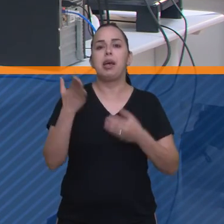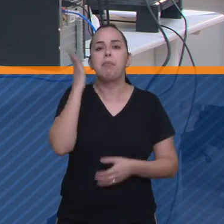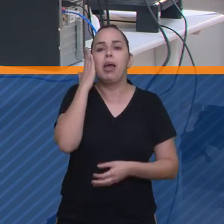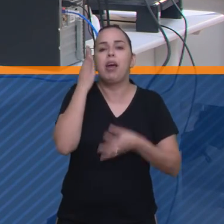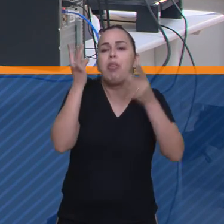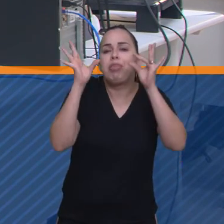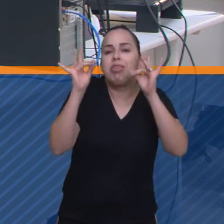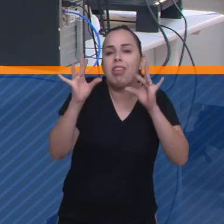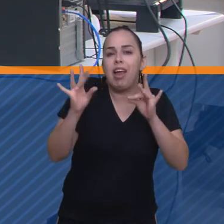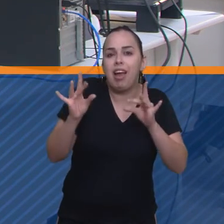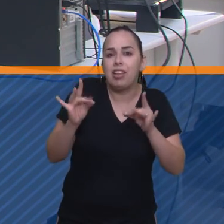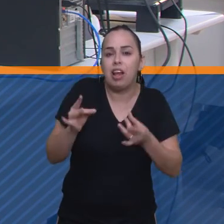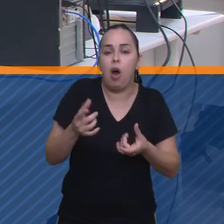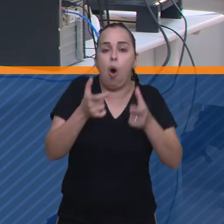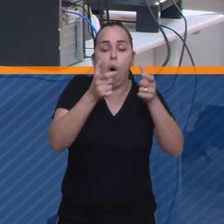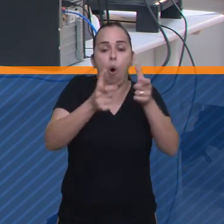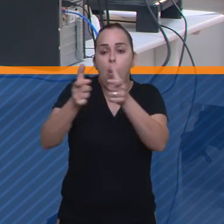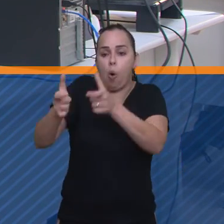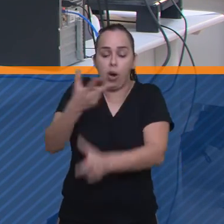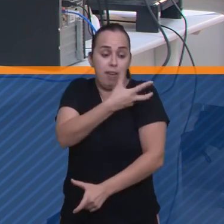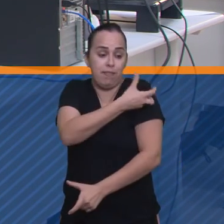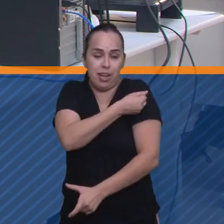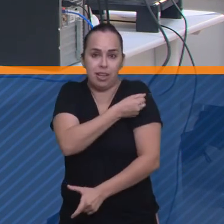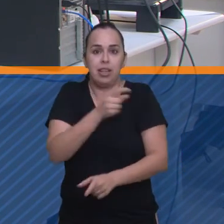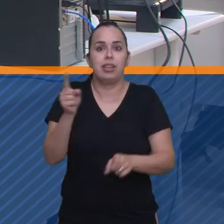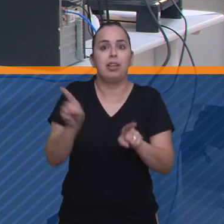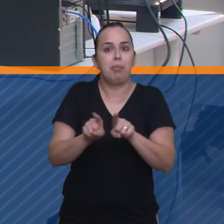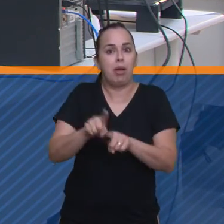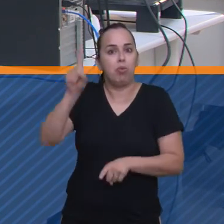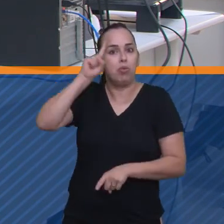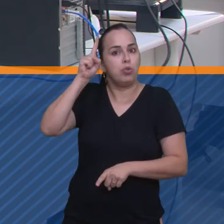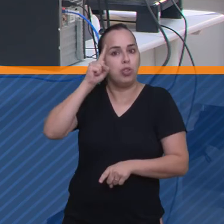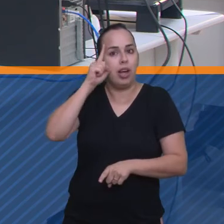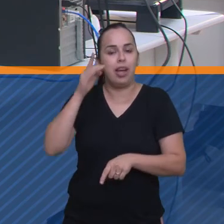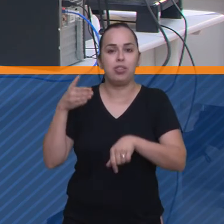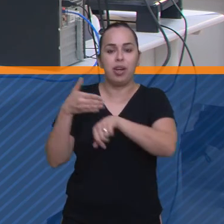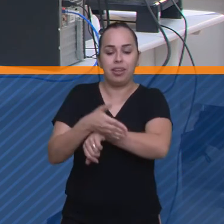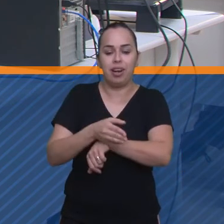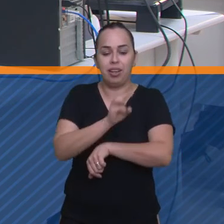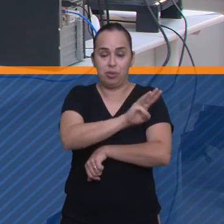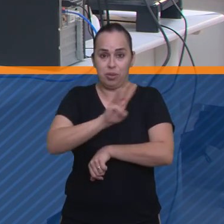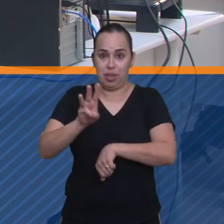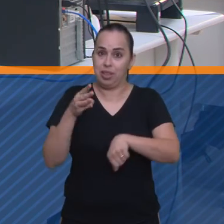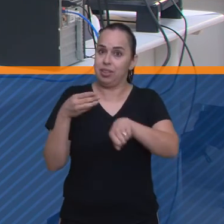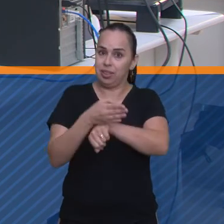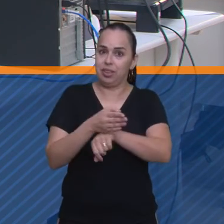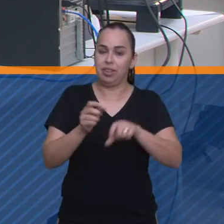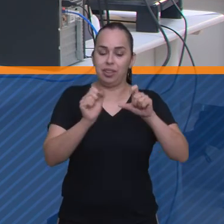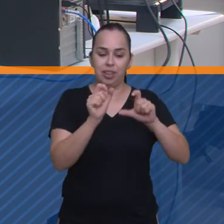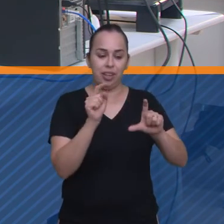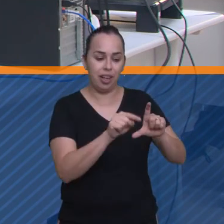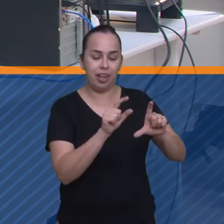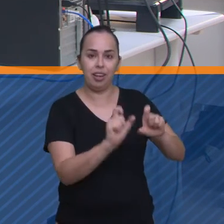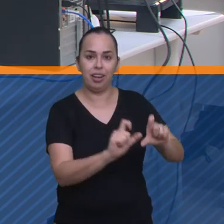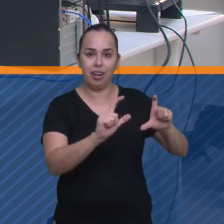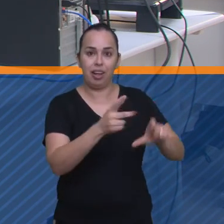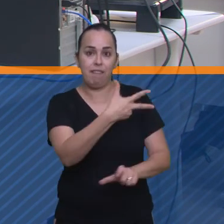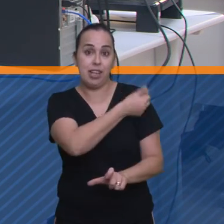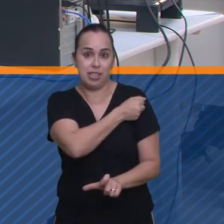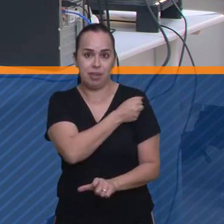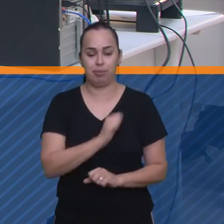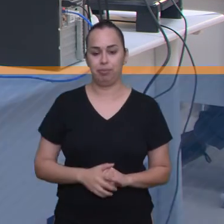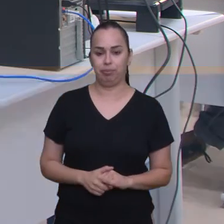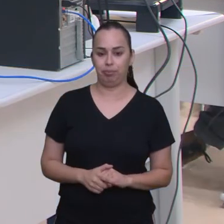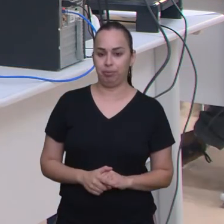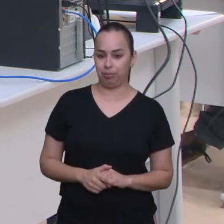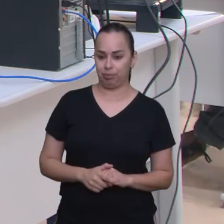os detalhes, como locais de aplicação das doses, datas e horários, é só entrar no site da Prefeitura e clicar no ícone Vacinação em